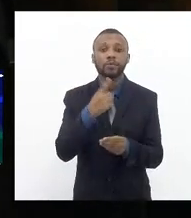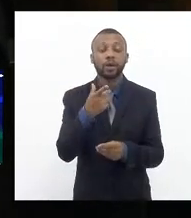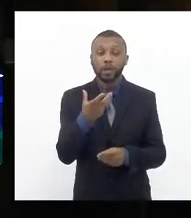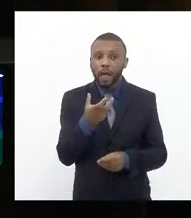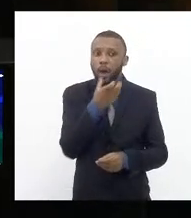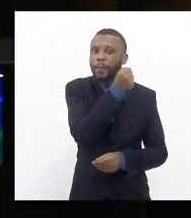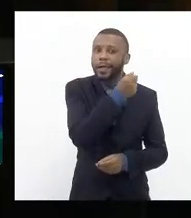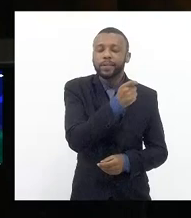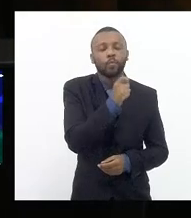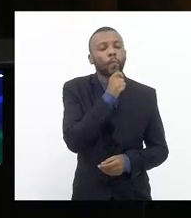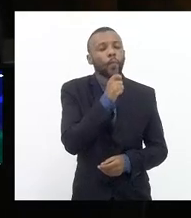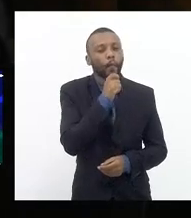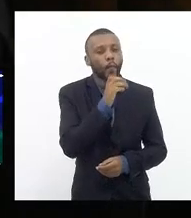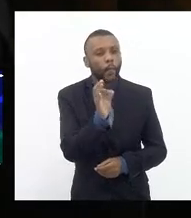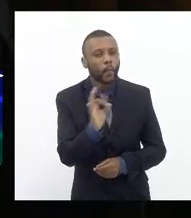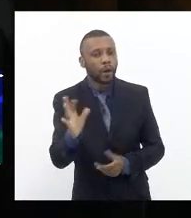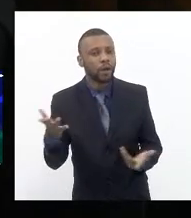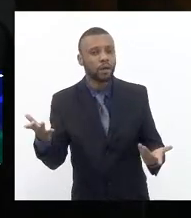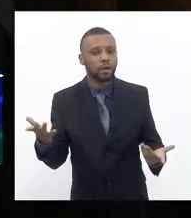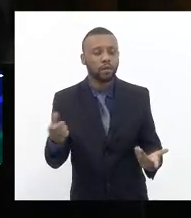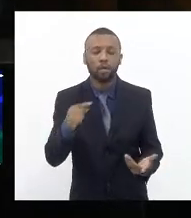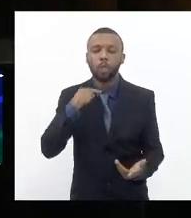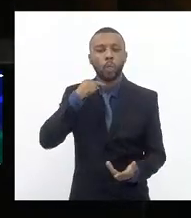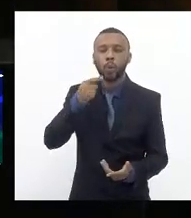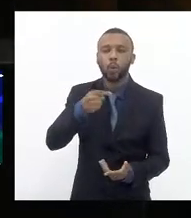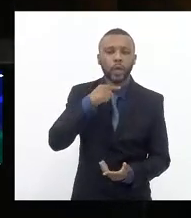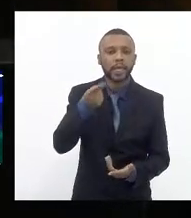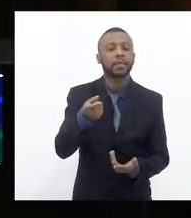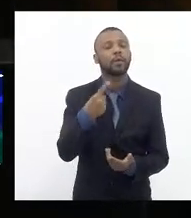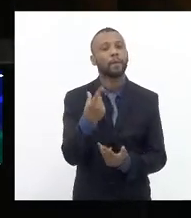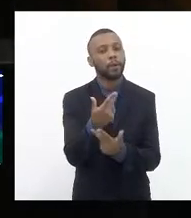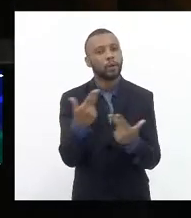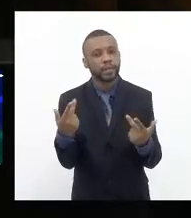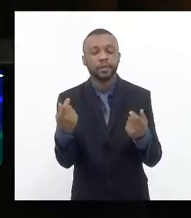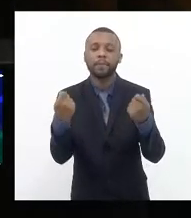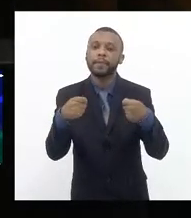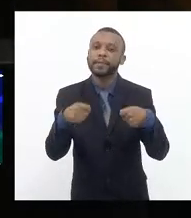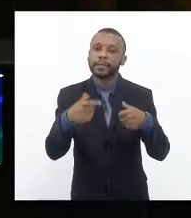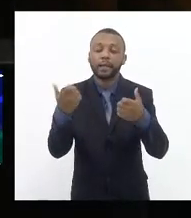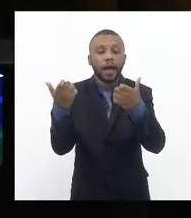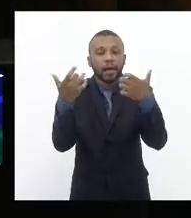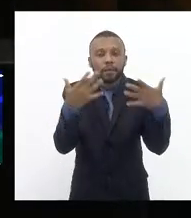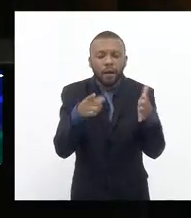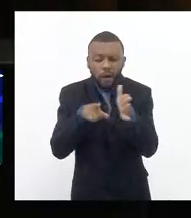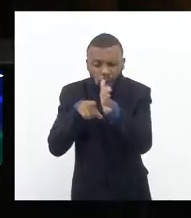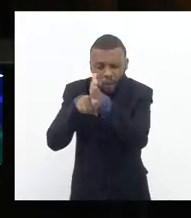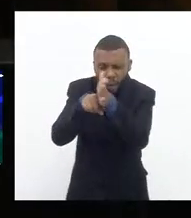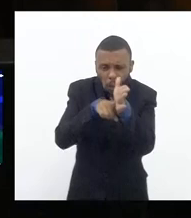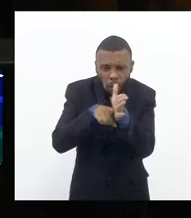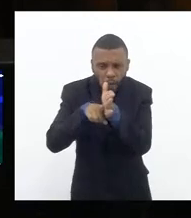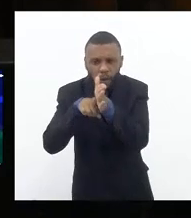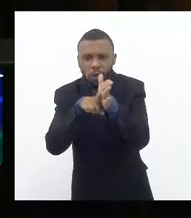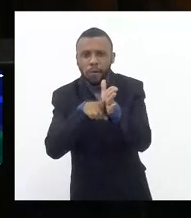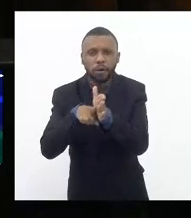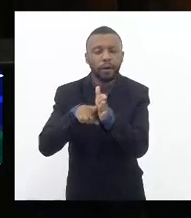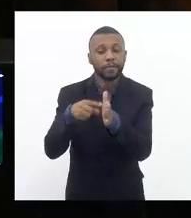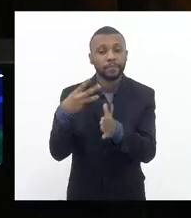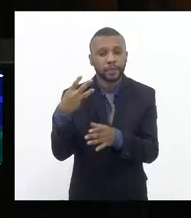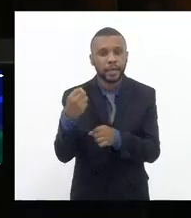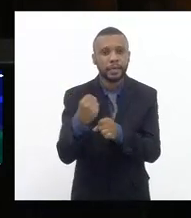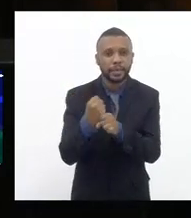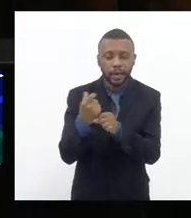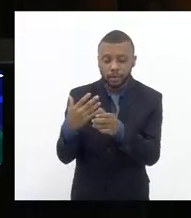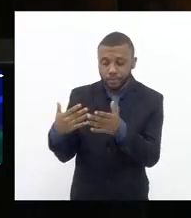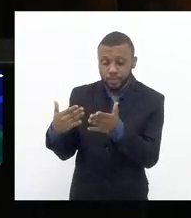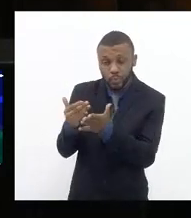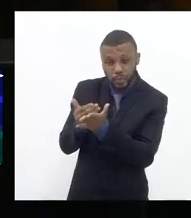recuperado. Nós não sairemos recuperados. Então, é uma coisa que precisa ser desmistificada. Nos 3 primeiros anos do regime de